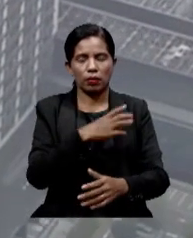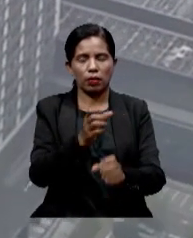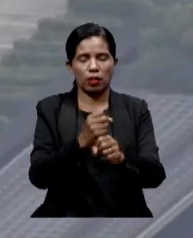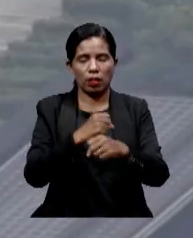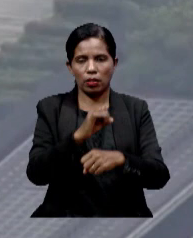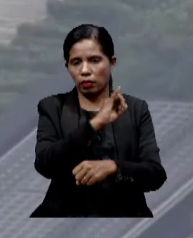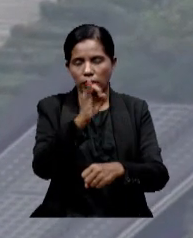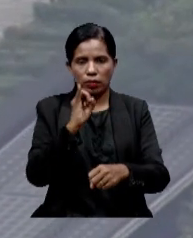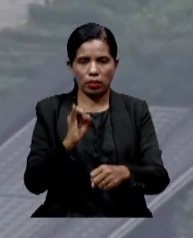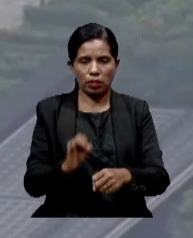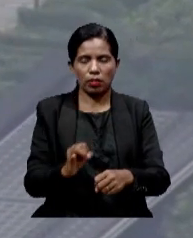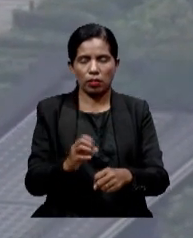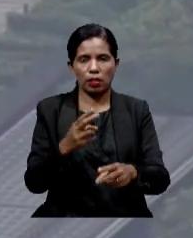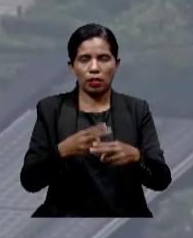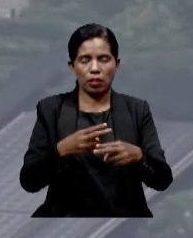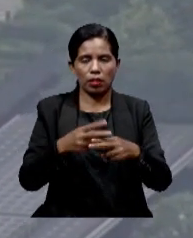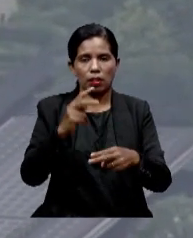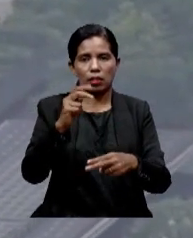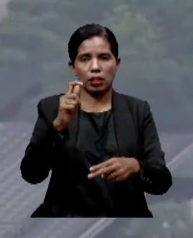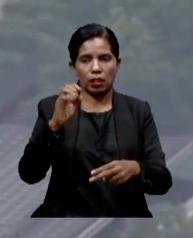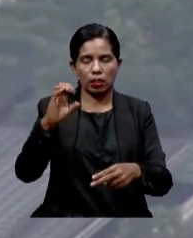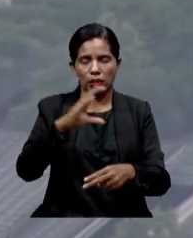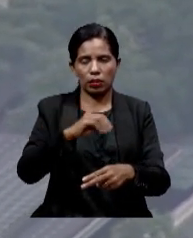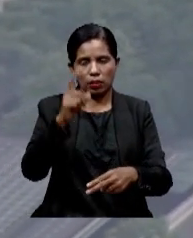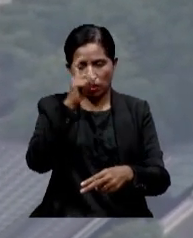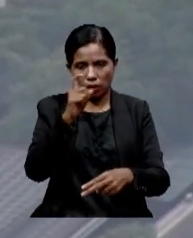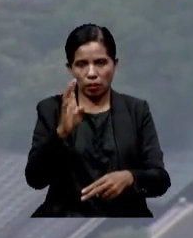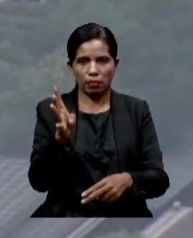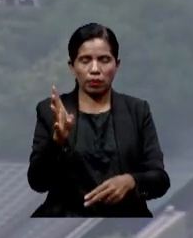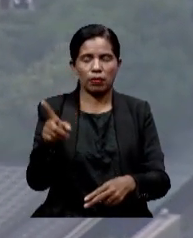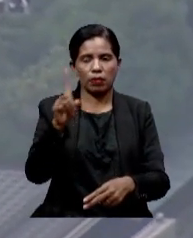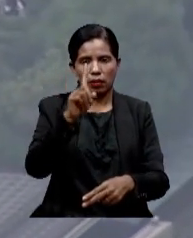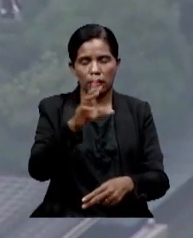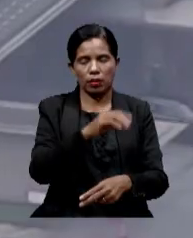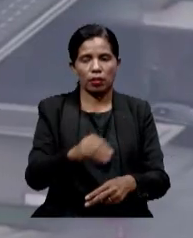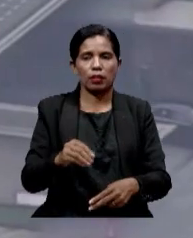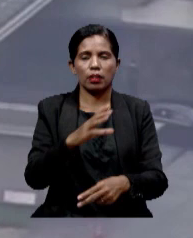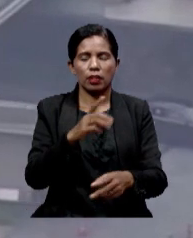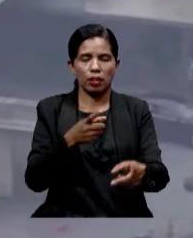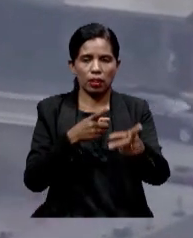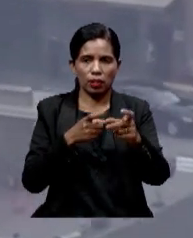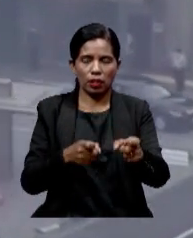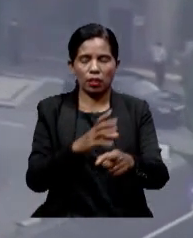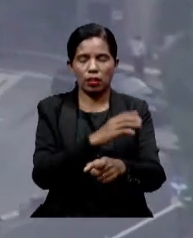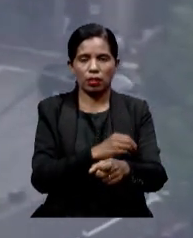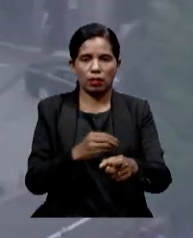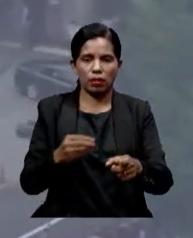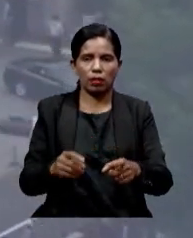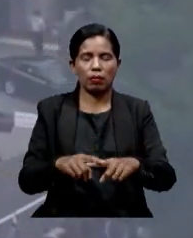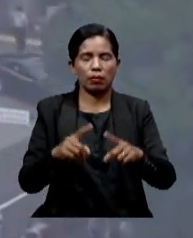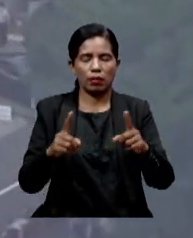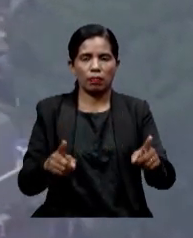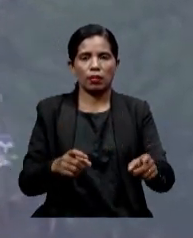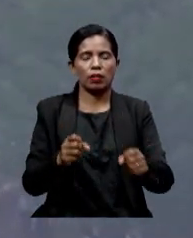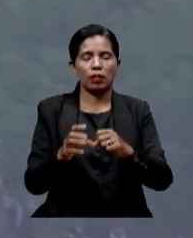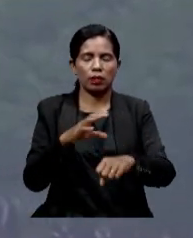investigação ba suspeito honaran Tetsuya Yamagami ho idade hat nulu resing ida ne betiru ex-governante ho arma caseira mas be suspeito